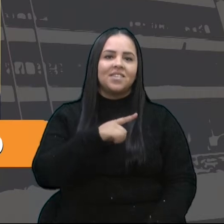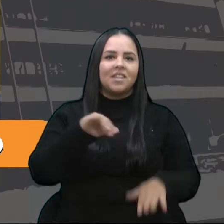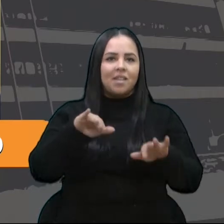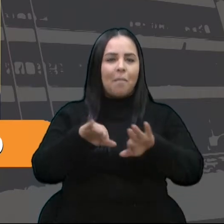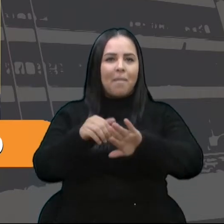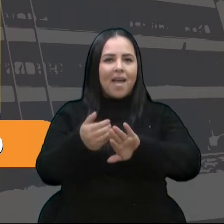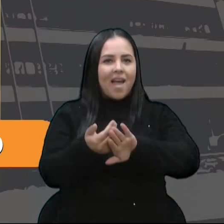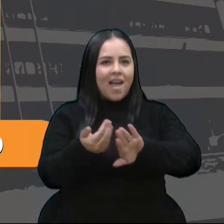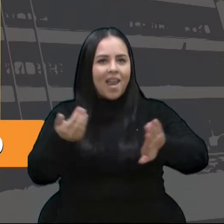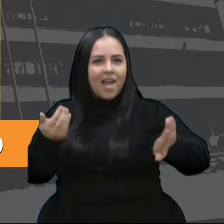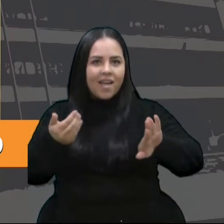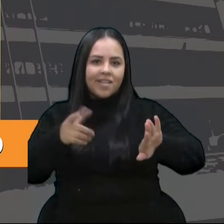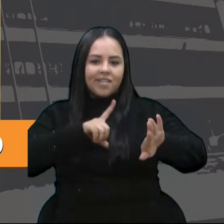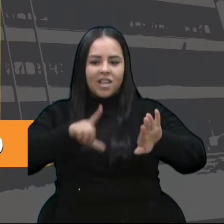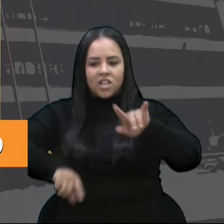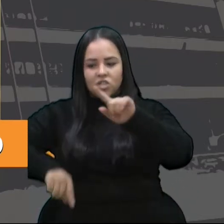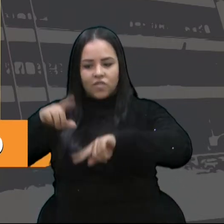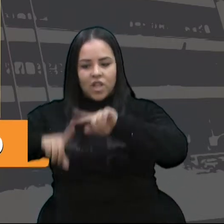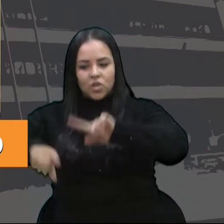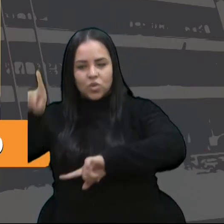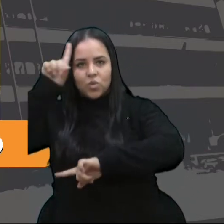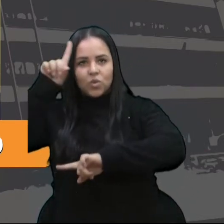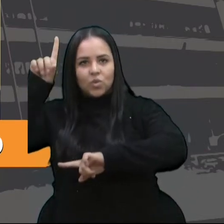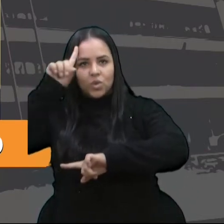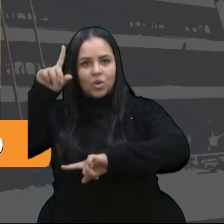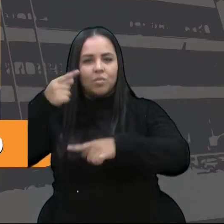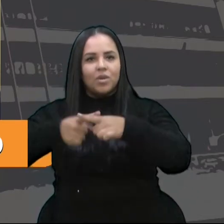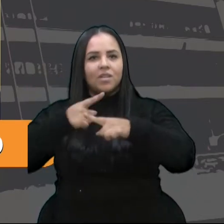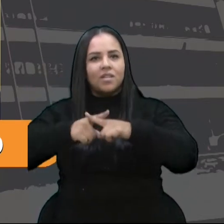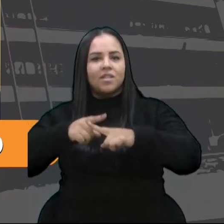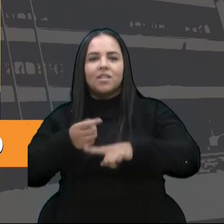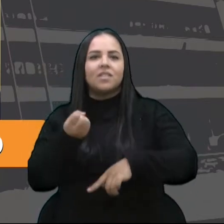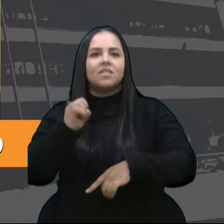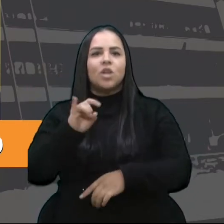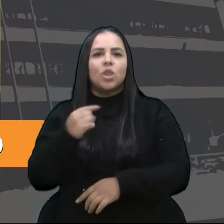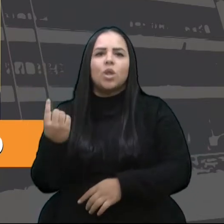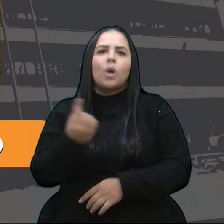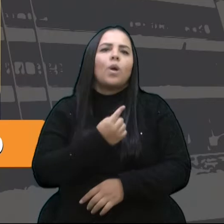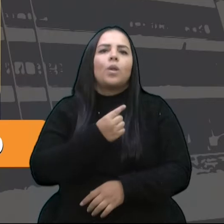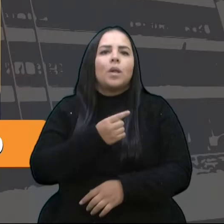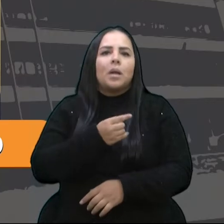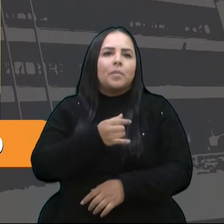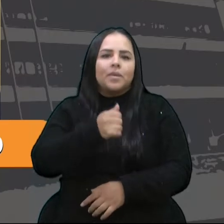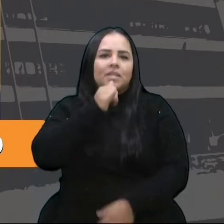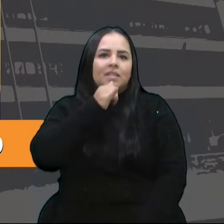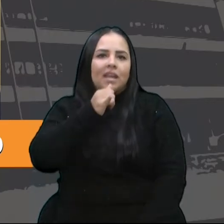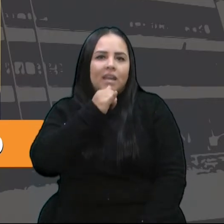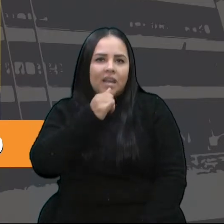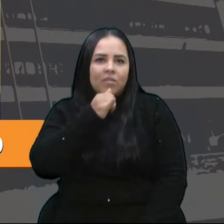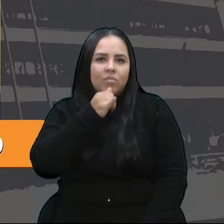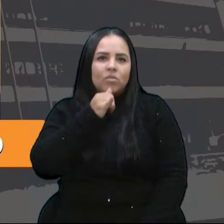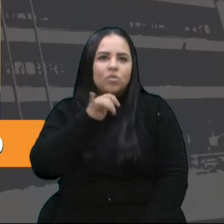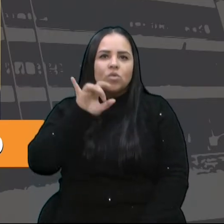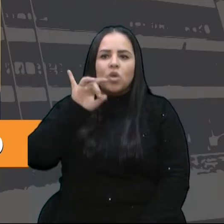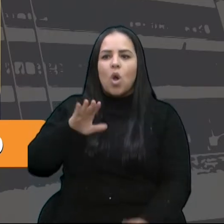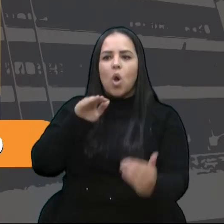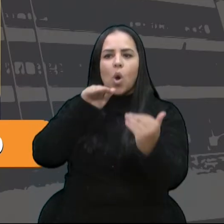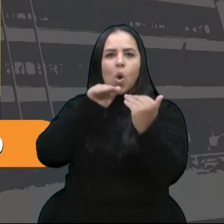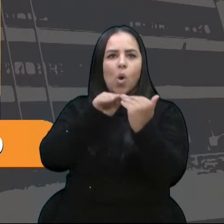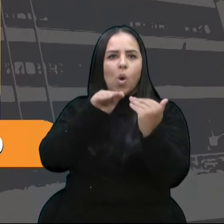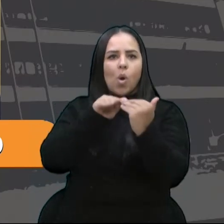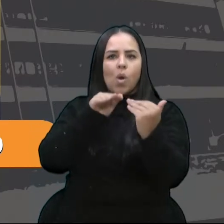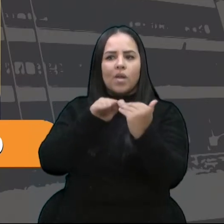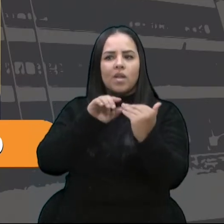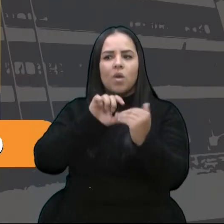pressões da sua atividade do dia a dia, né? Porque se nós dependêssemos, por exemplo, se nós fôssemos somente de acordo com as pressões que